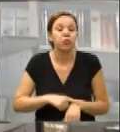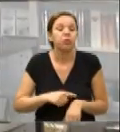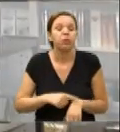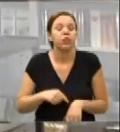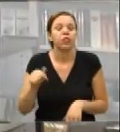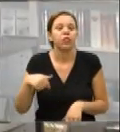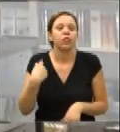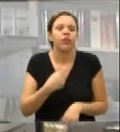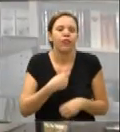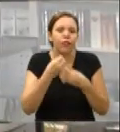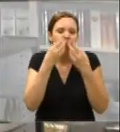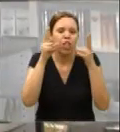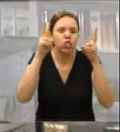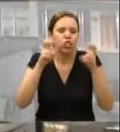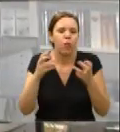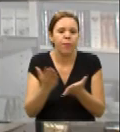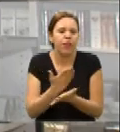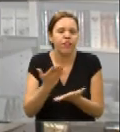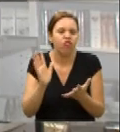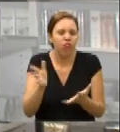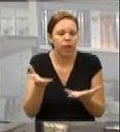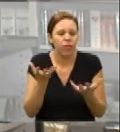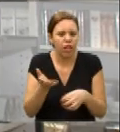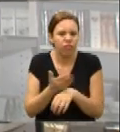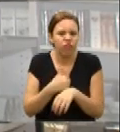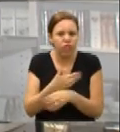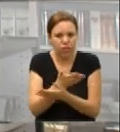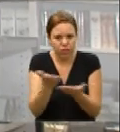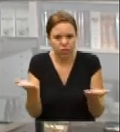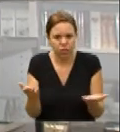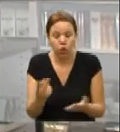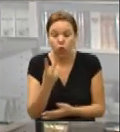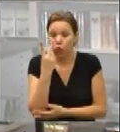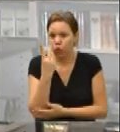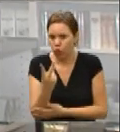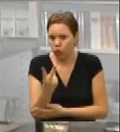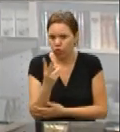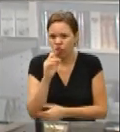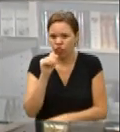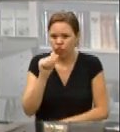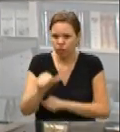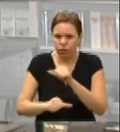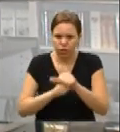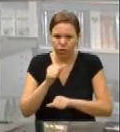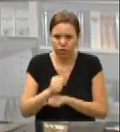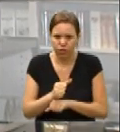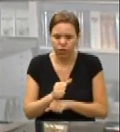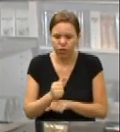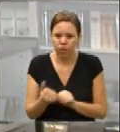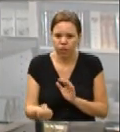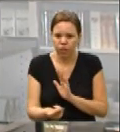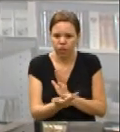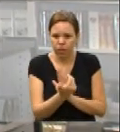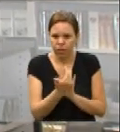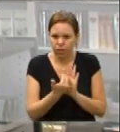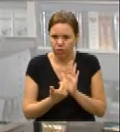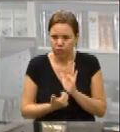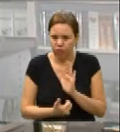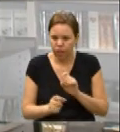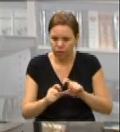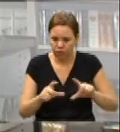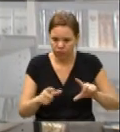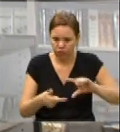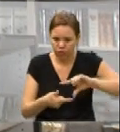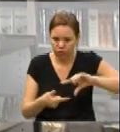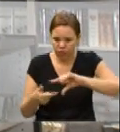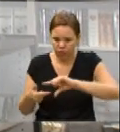aqui que nós vamos falar sobre livros, mas eu já quero adiantar 2 que se transformaram em quadrinhos. É uma